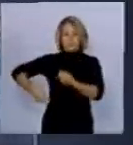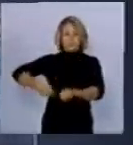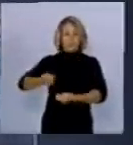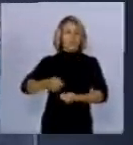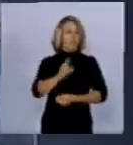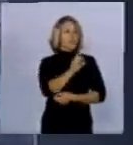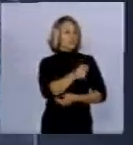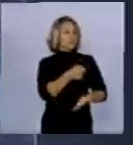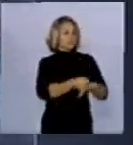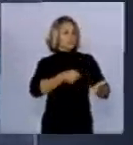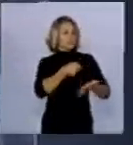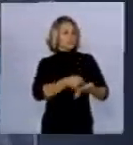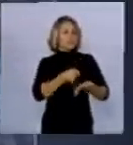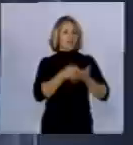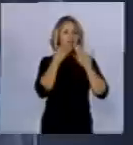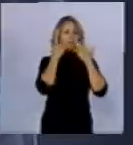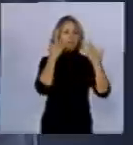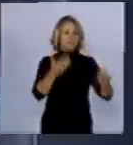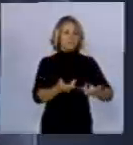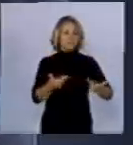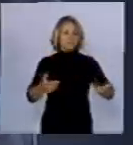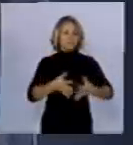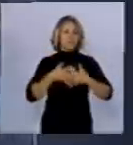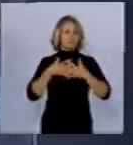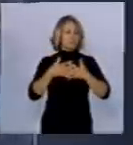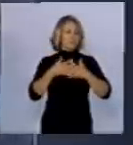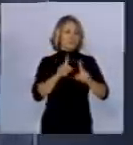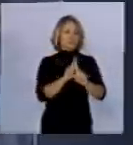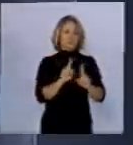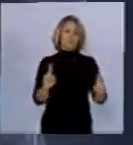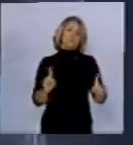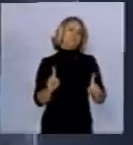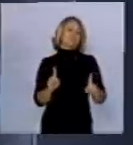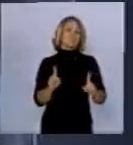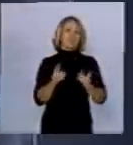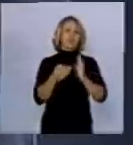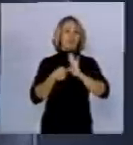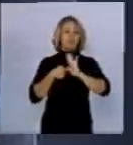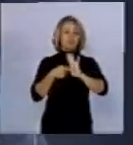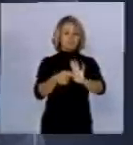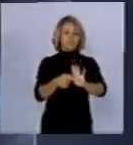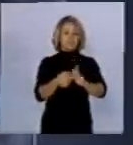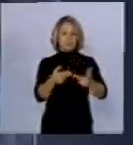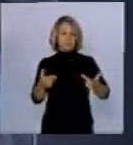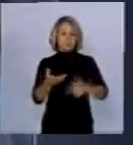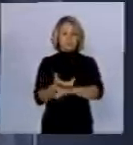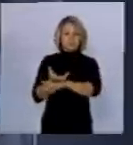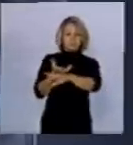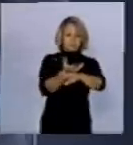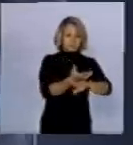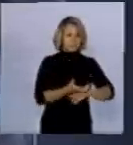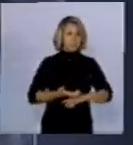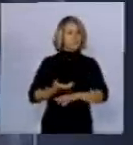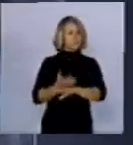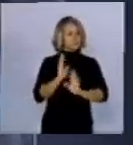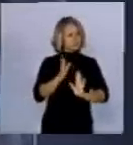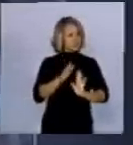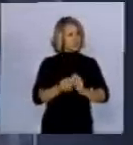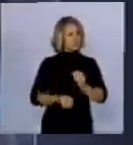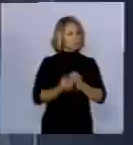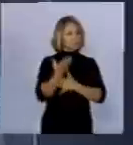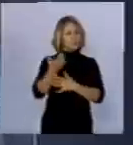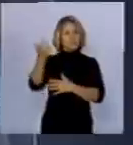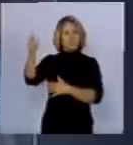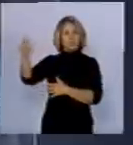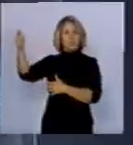exige apresentação de dados muito complicados e a exibição de conteúdos já produzidos